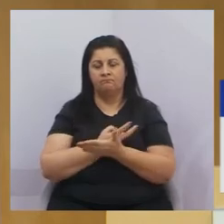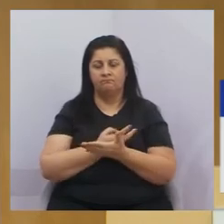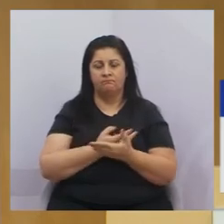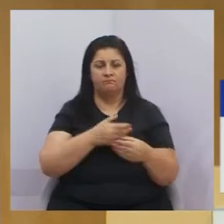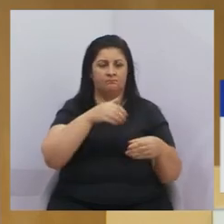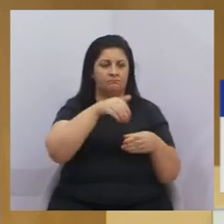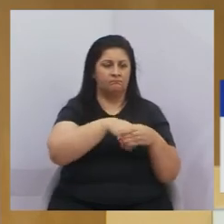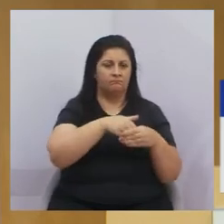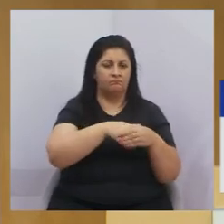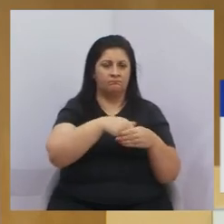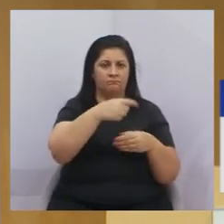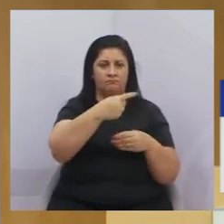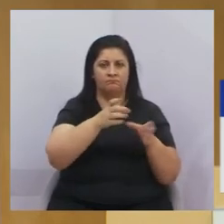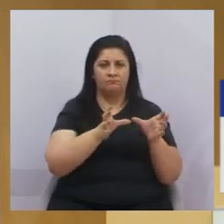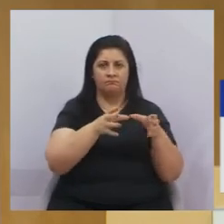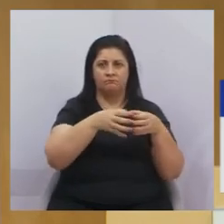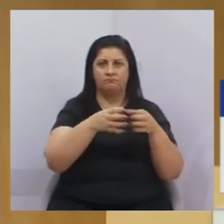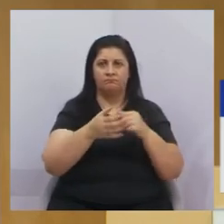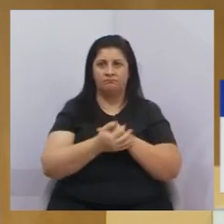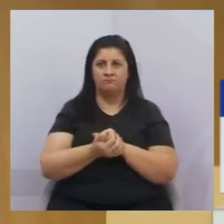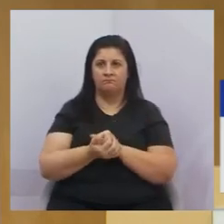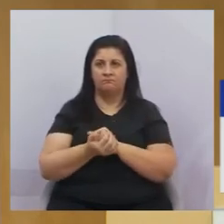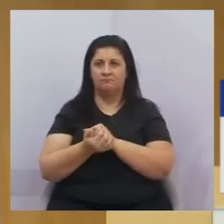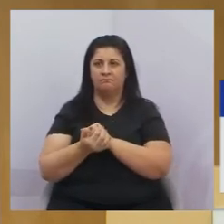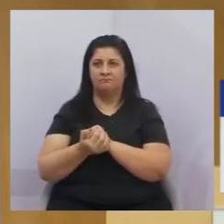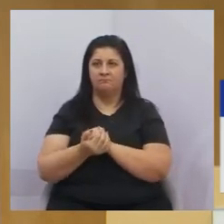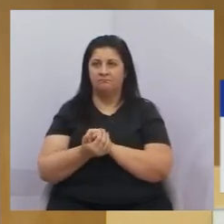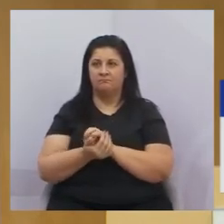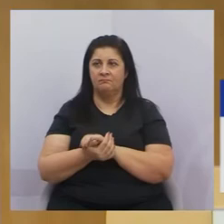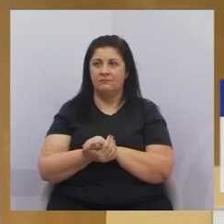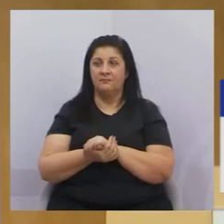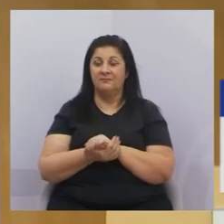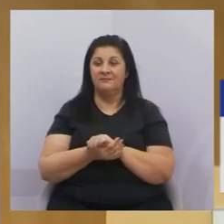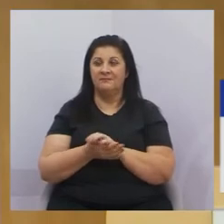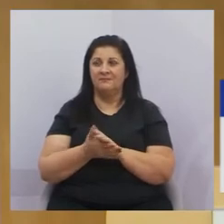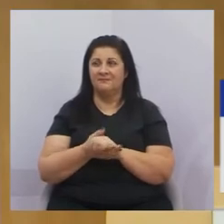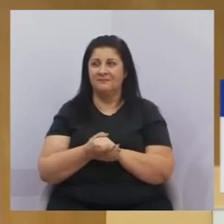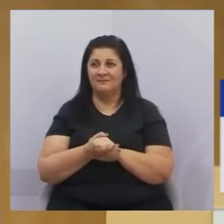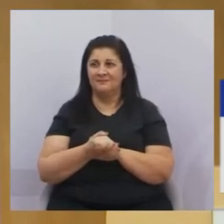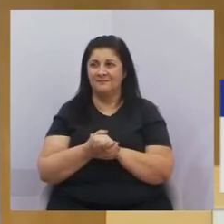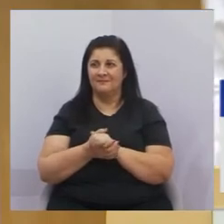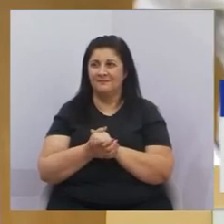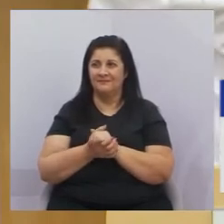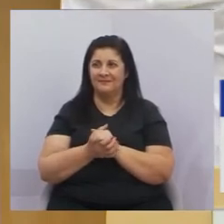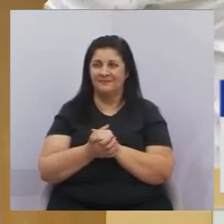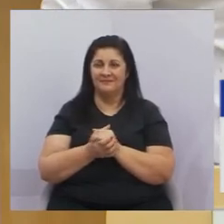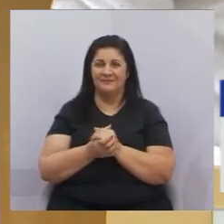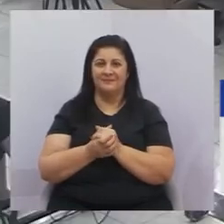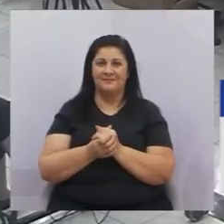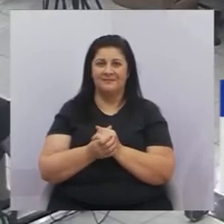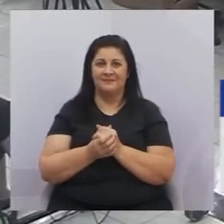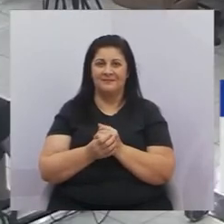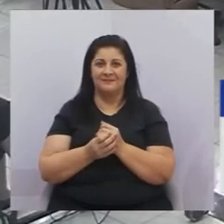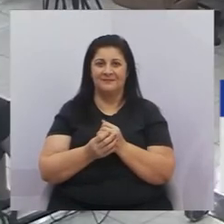no conselho e não votar no projeto da secretaria, onde podemos discutir a política.